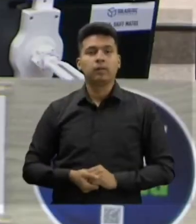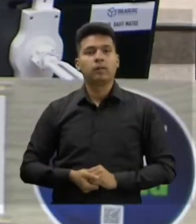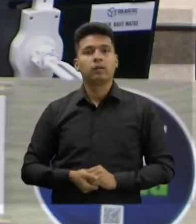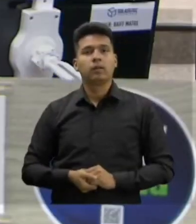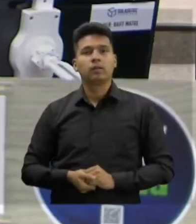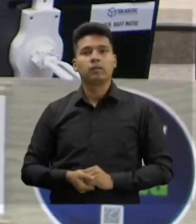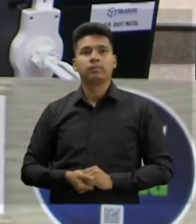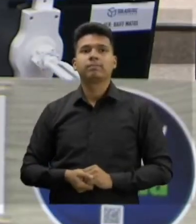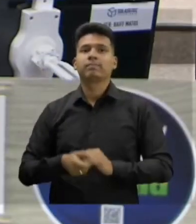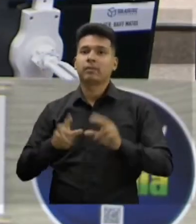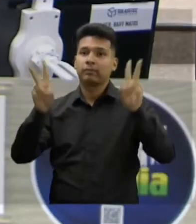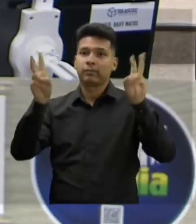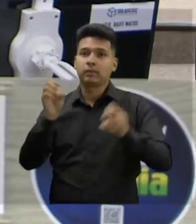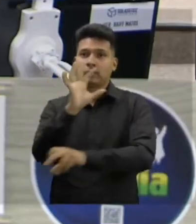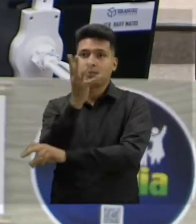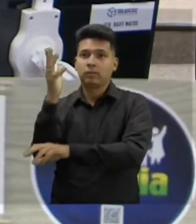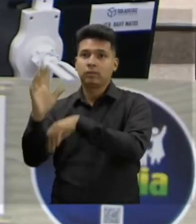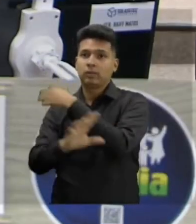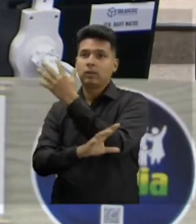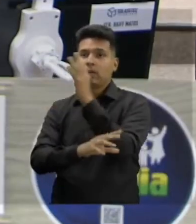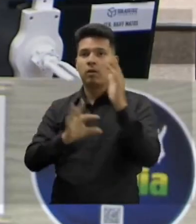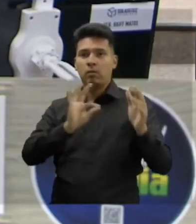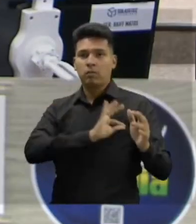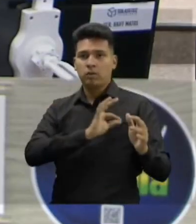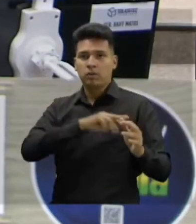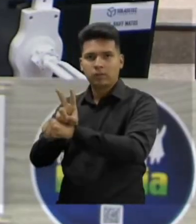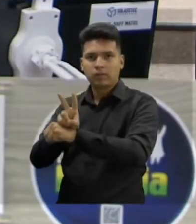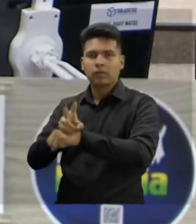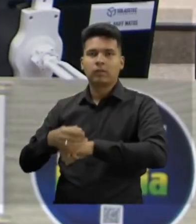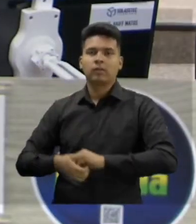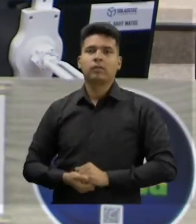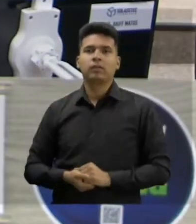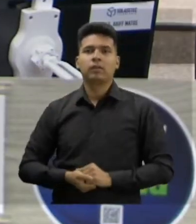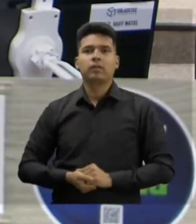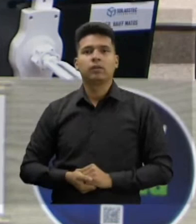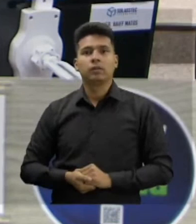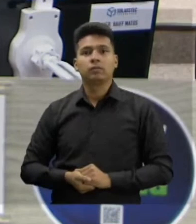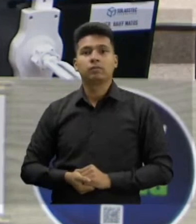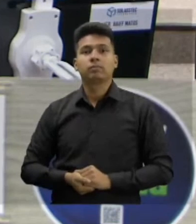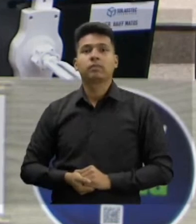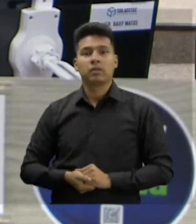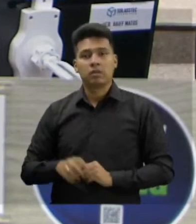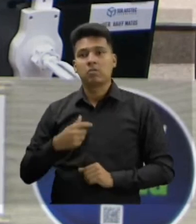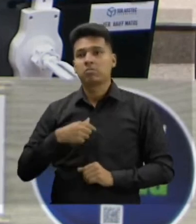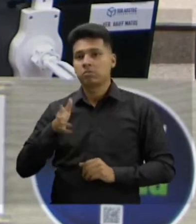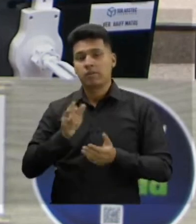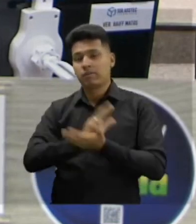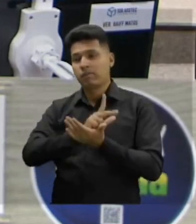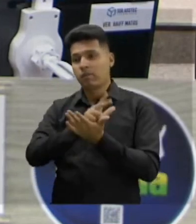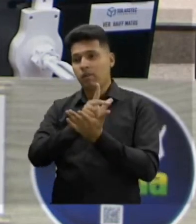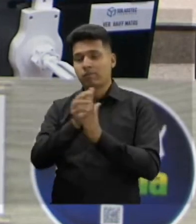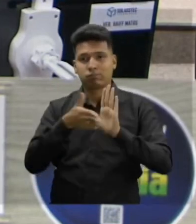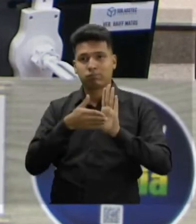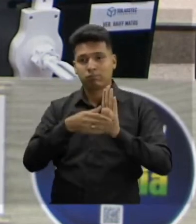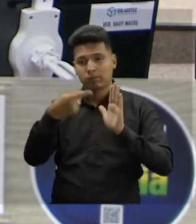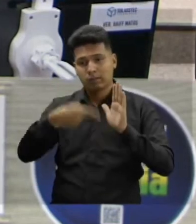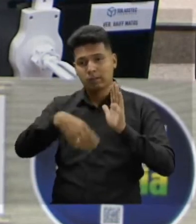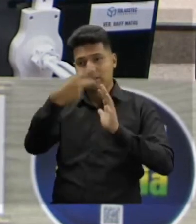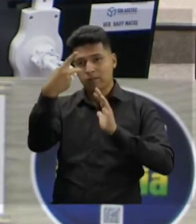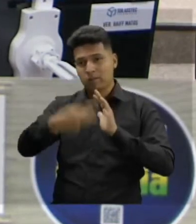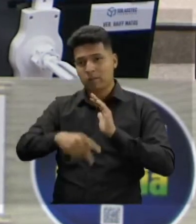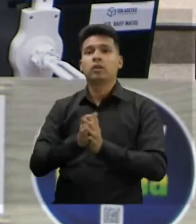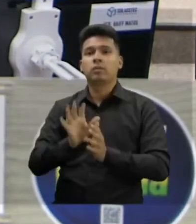Meio ambiente, polícia, batalhão ambiental do meio ambiente. Eu que tenho levantado tantas pautas aqui